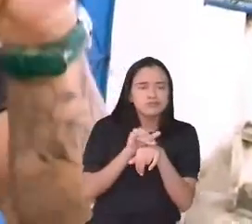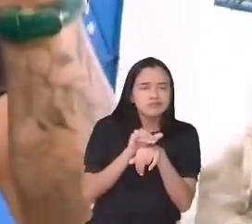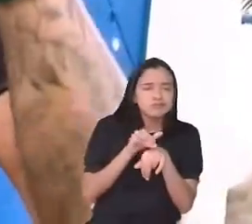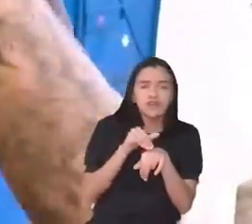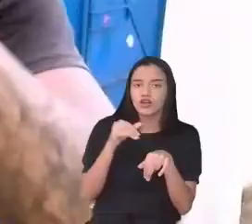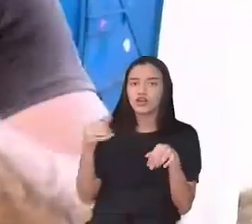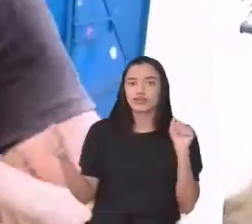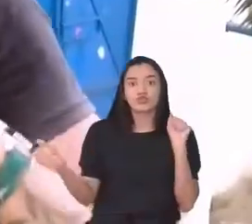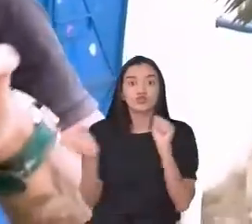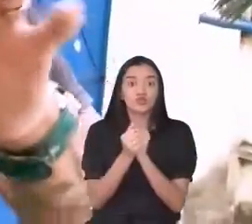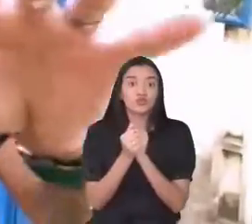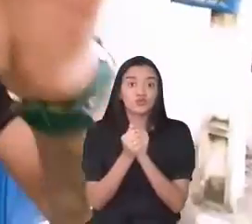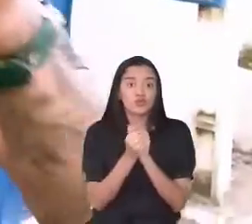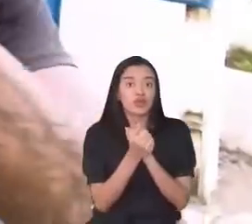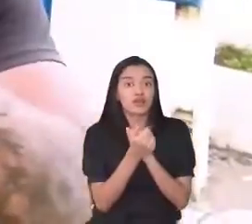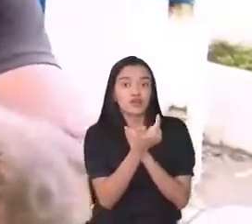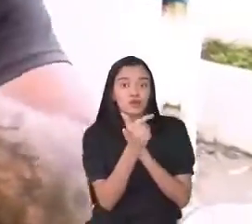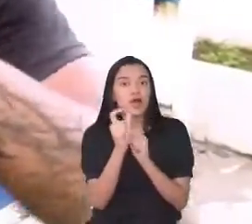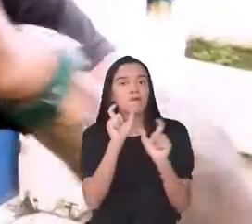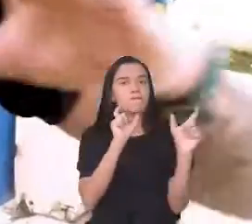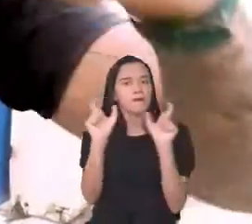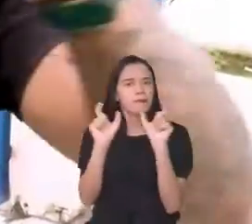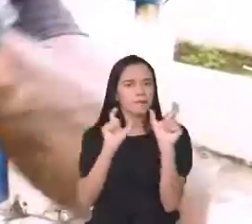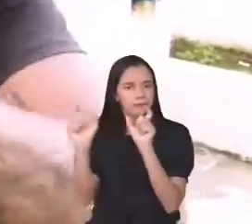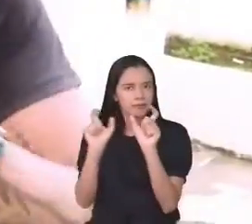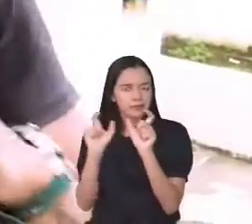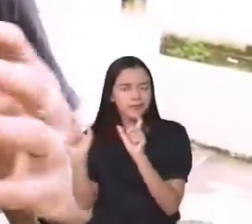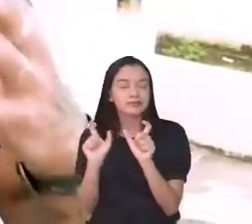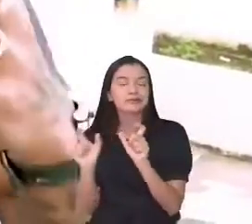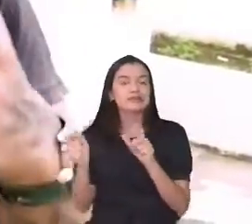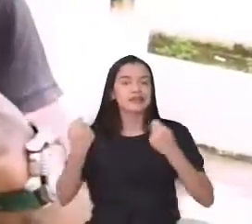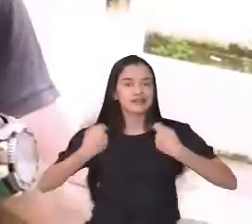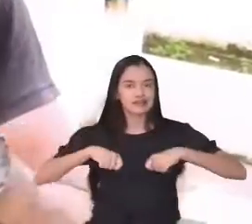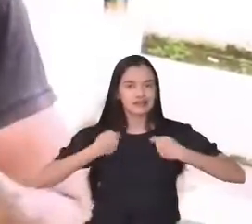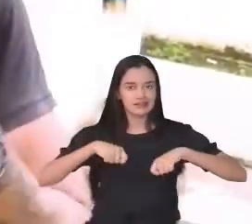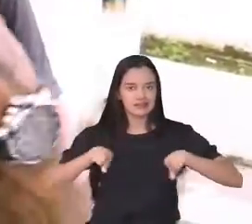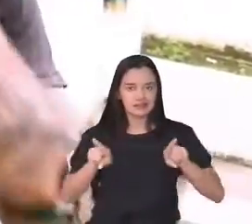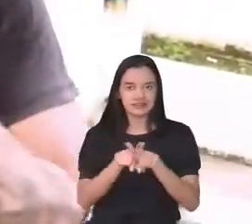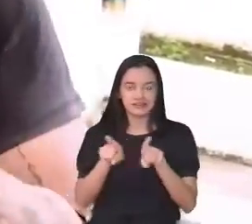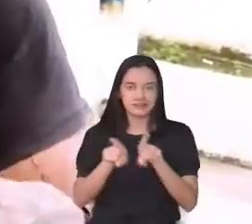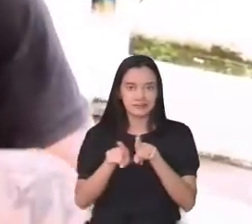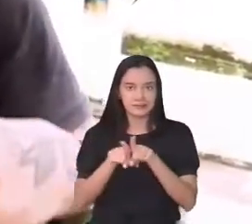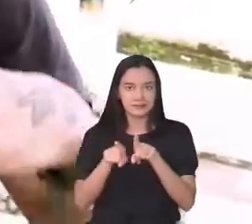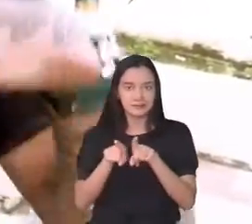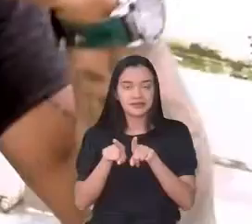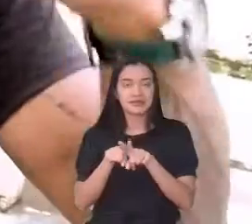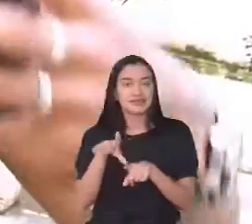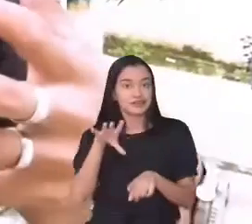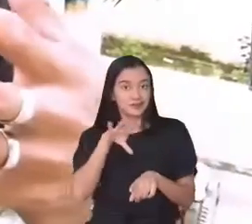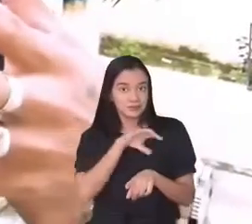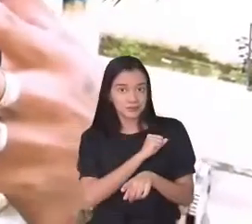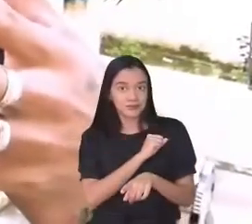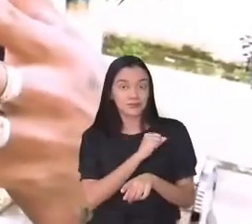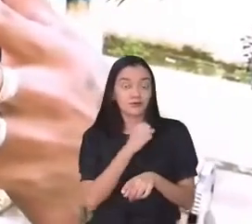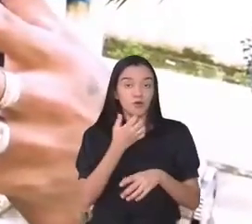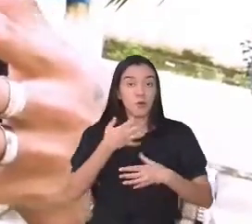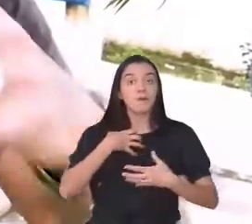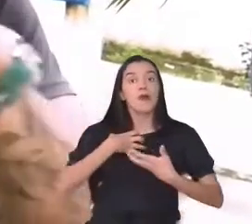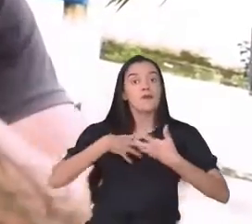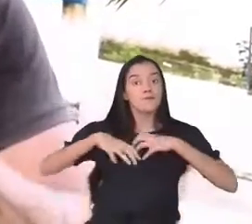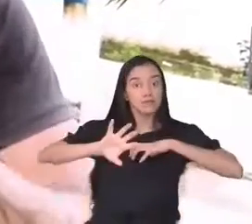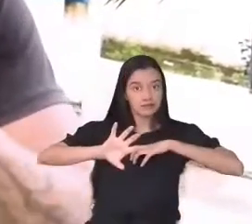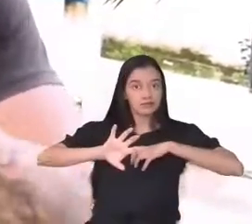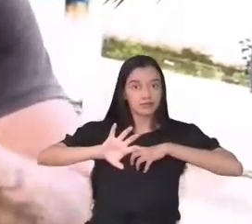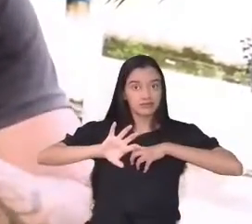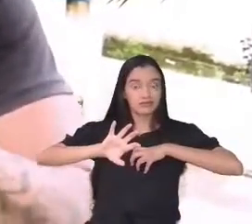tudo, eu ainda boto outras palavras que estão dentro desse senso, dessa necessidade também que nascem do amor, como empatia.